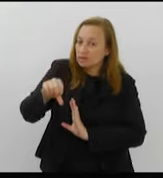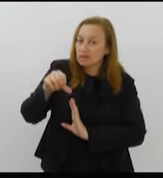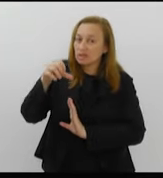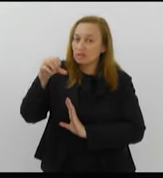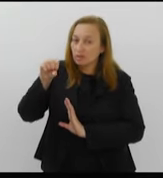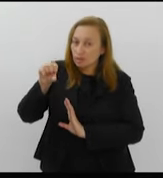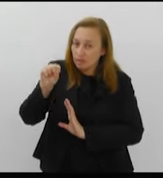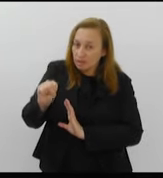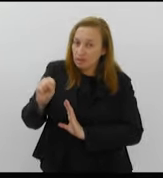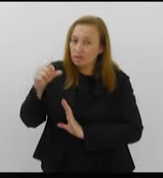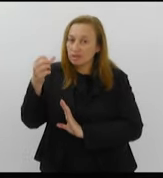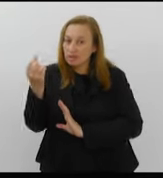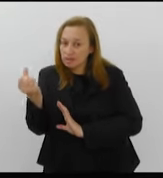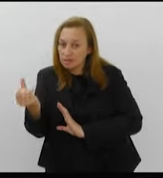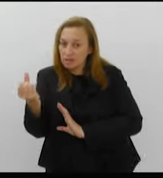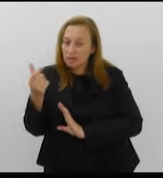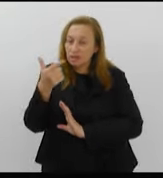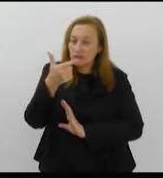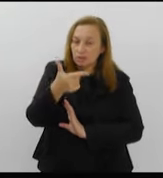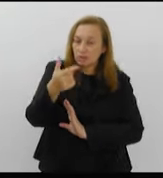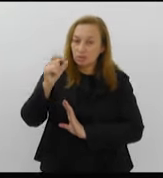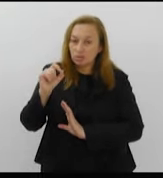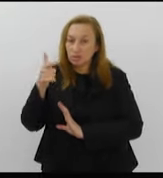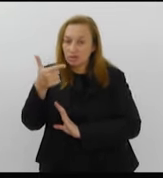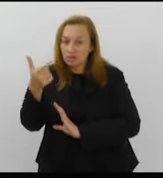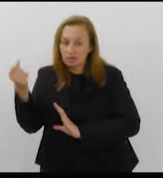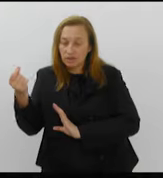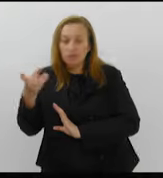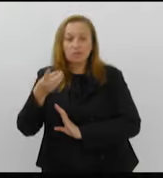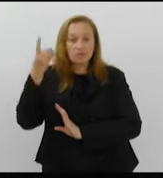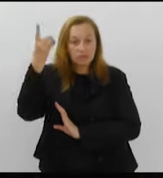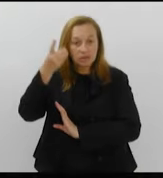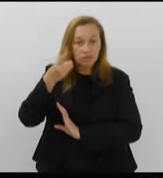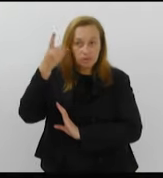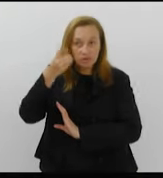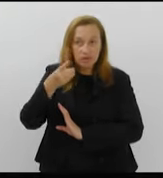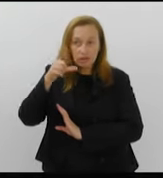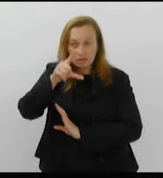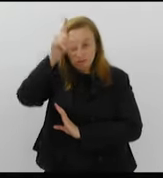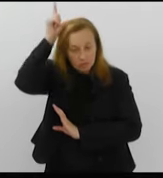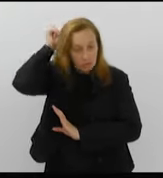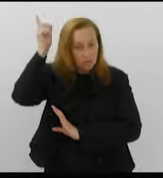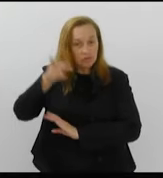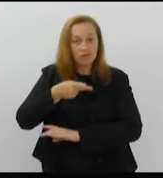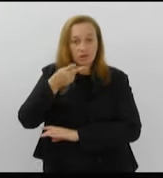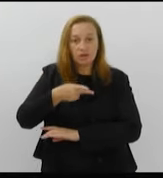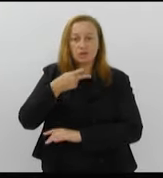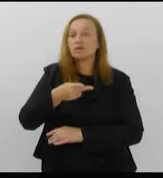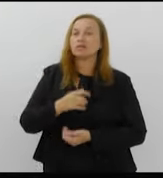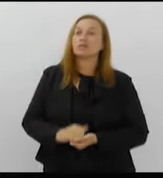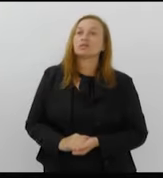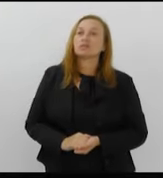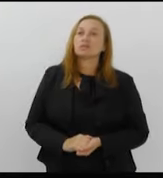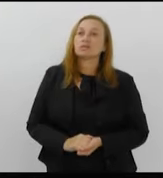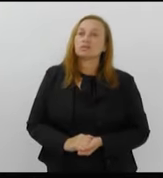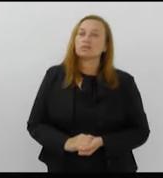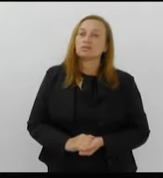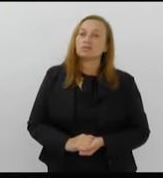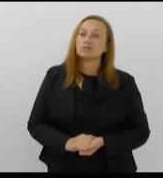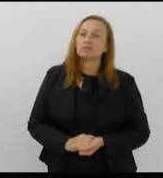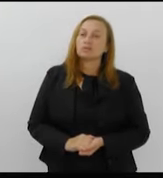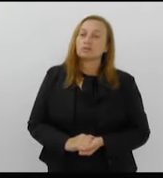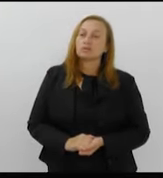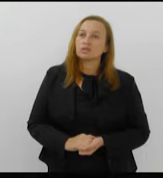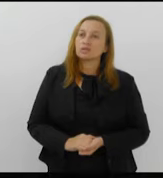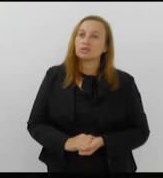8.986 de 2020, como bem colocou o deputado Luiz Paulo, que determina a